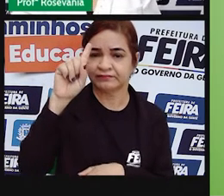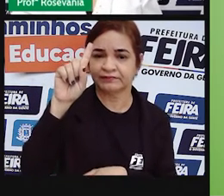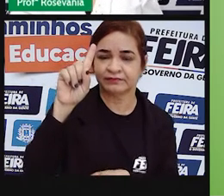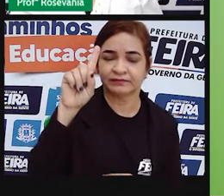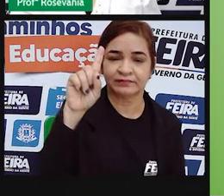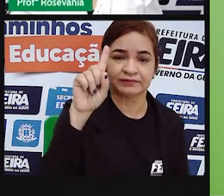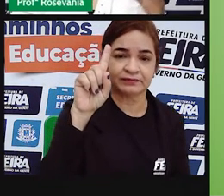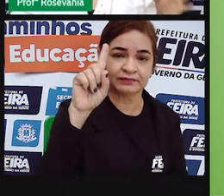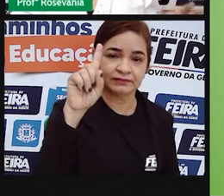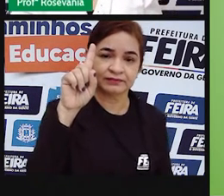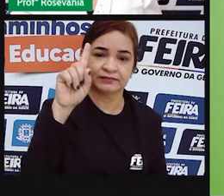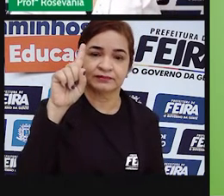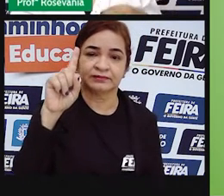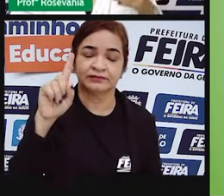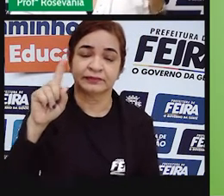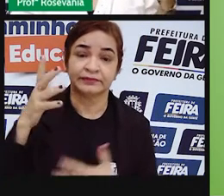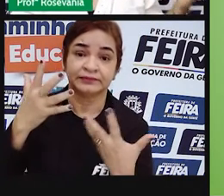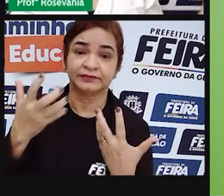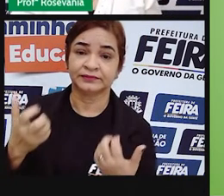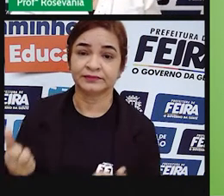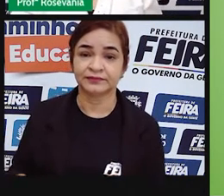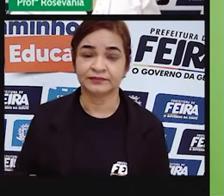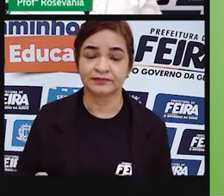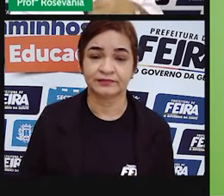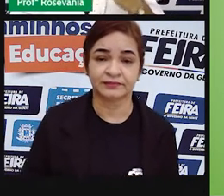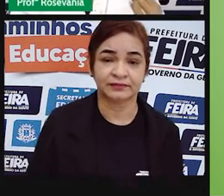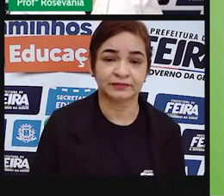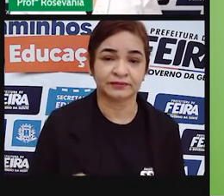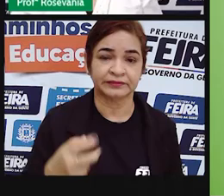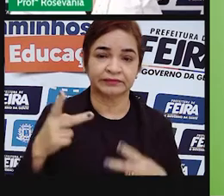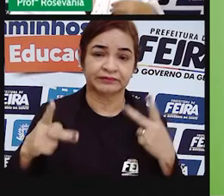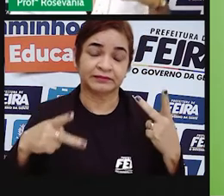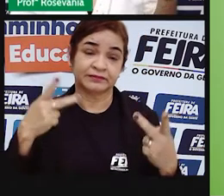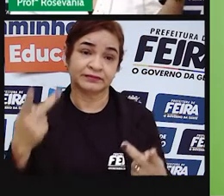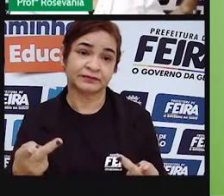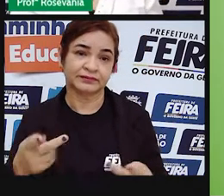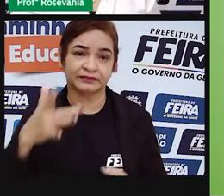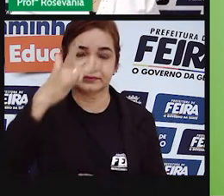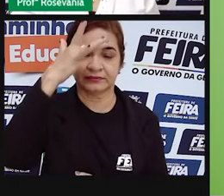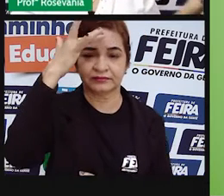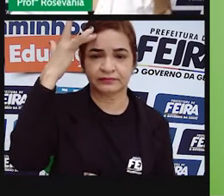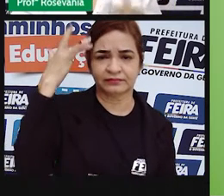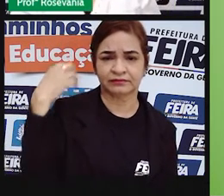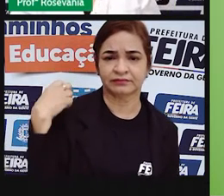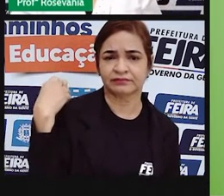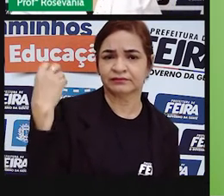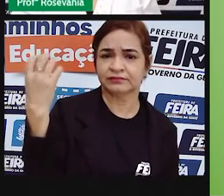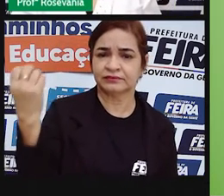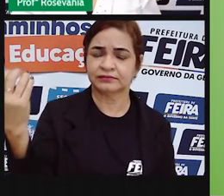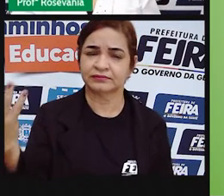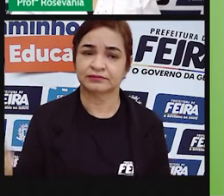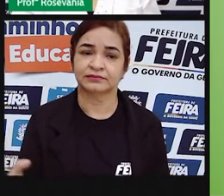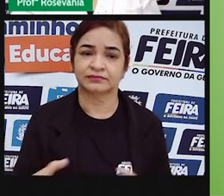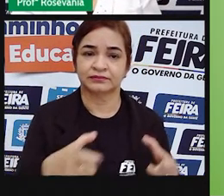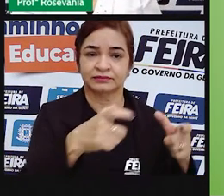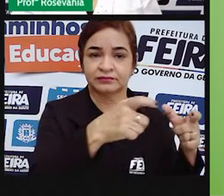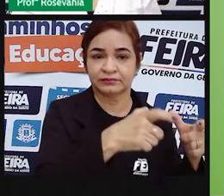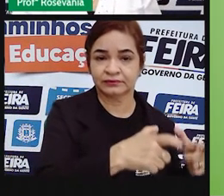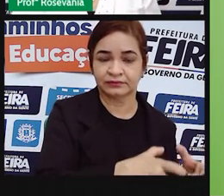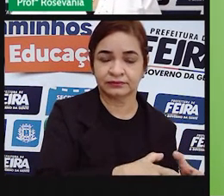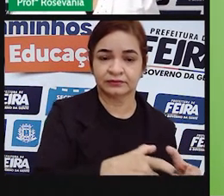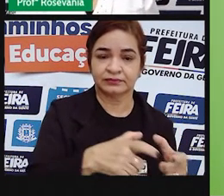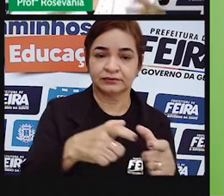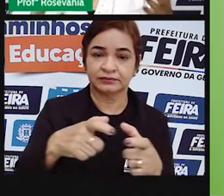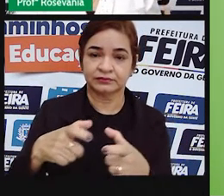postais aí já dá uma ideia que nós vamos falar de pessoas que viajam né que mudam de um lugar tudo isso mesmo